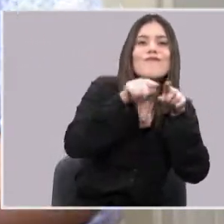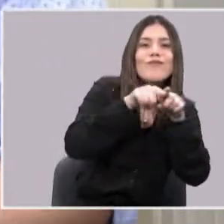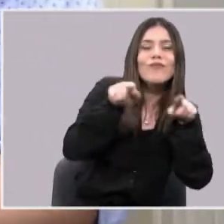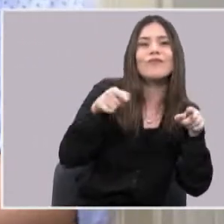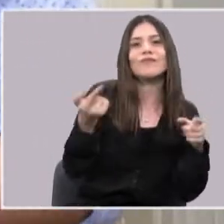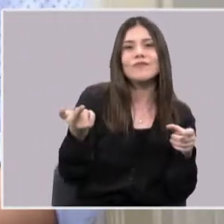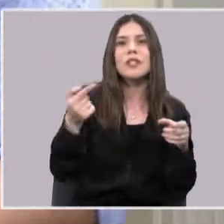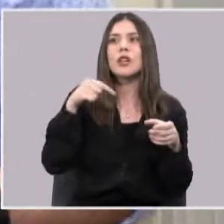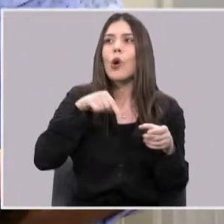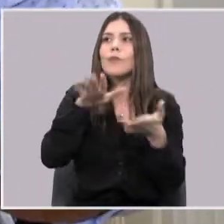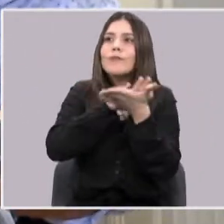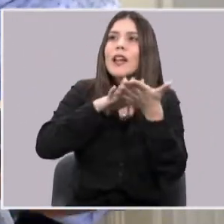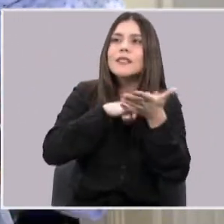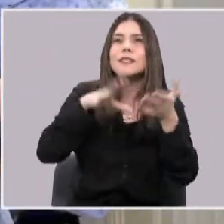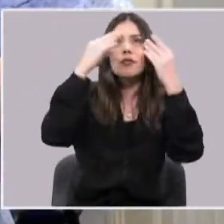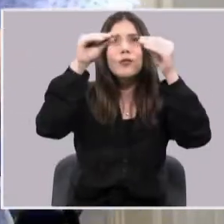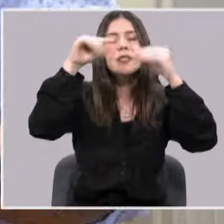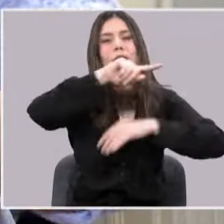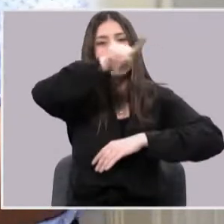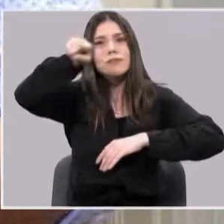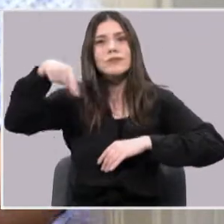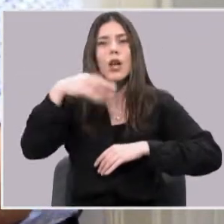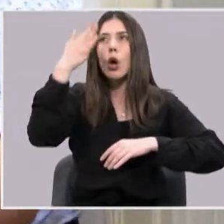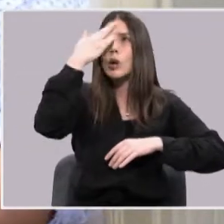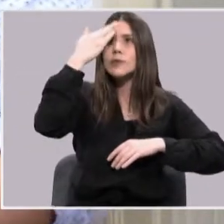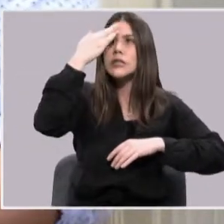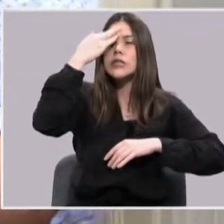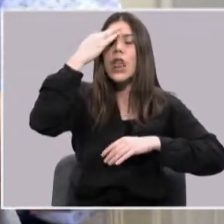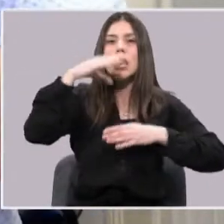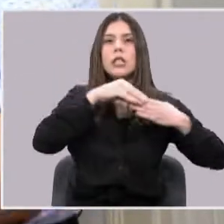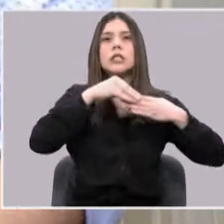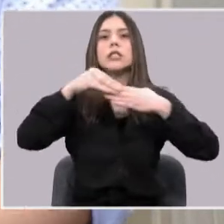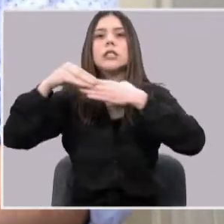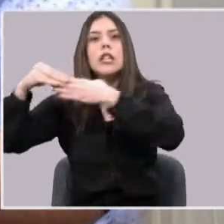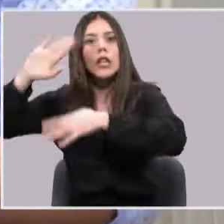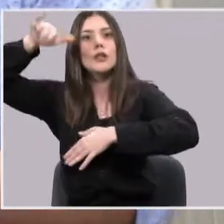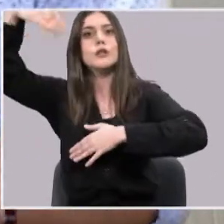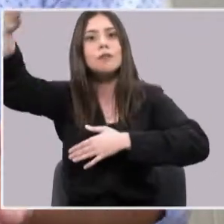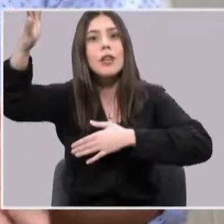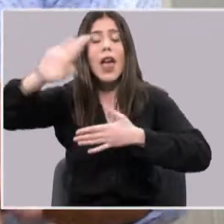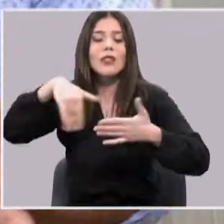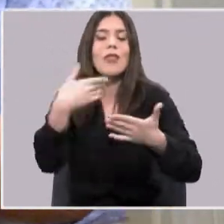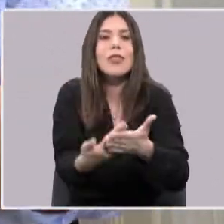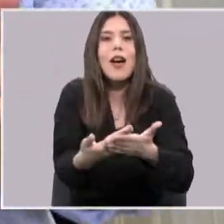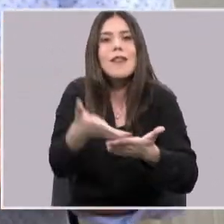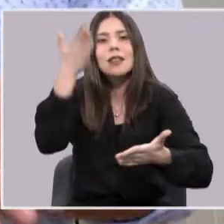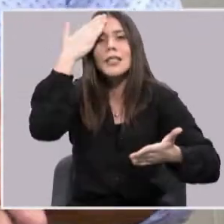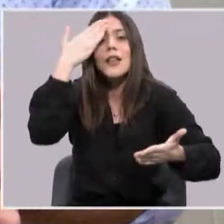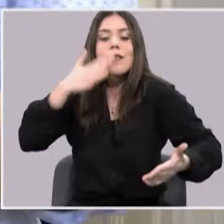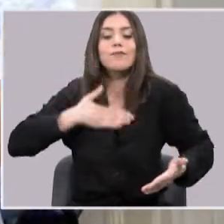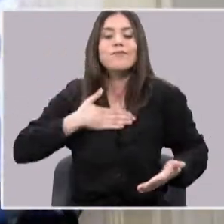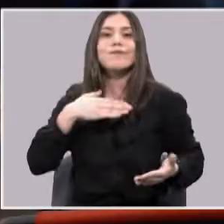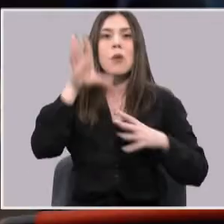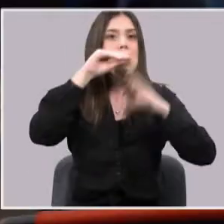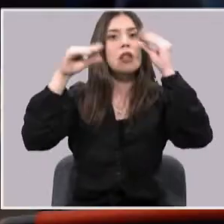a tua formação e com base a tua capacidade de ser um futuro líder, que te dá um conjunto de competências